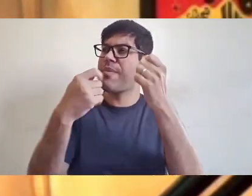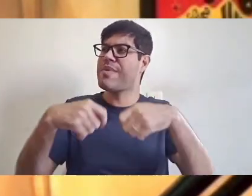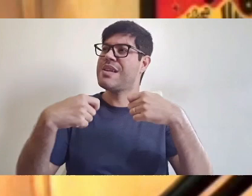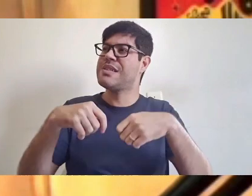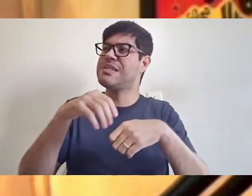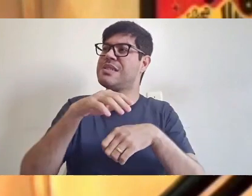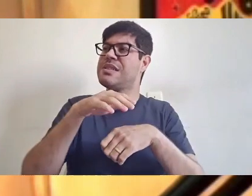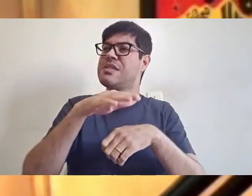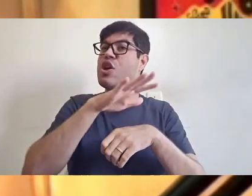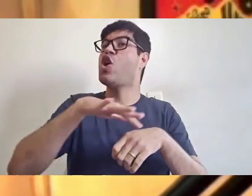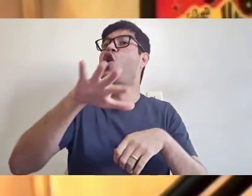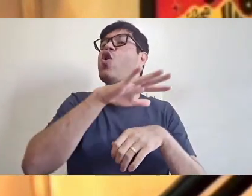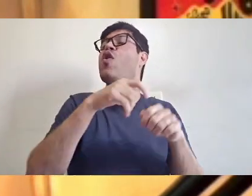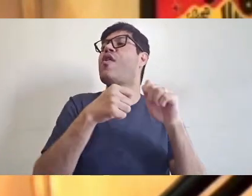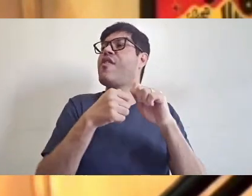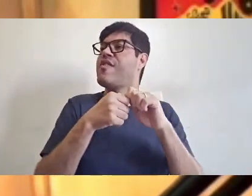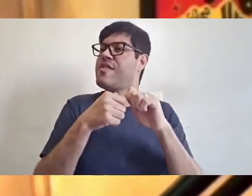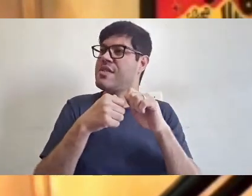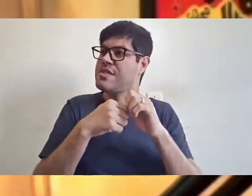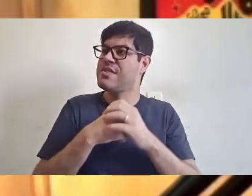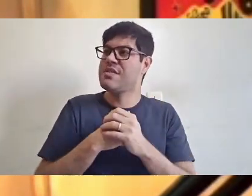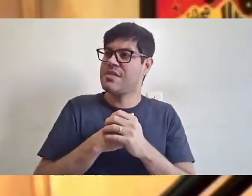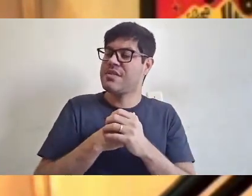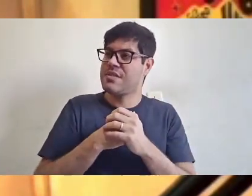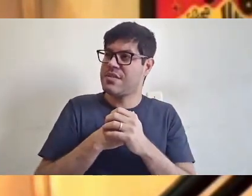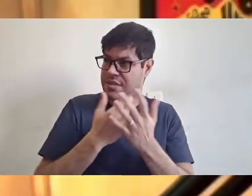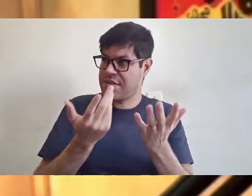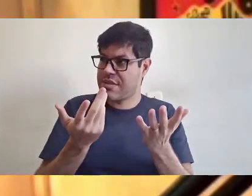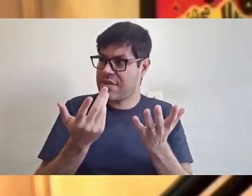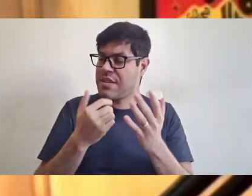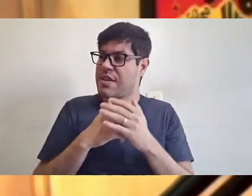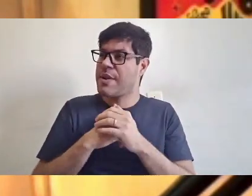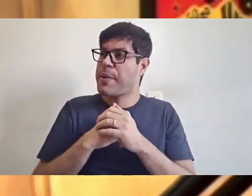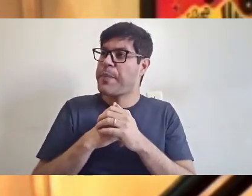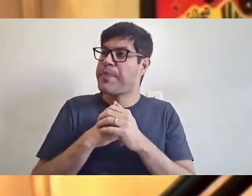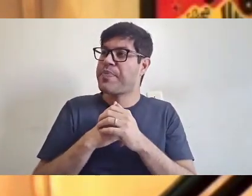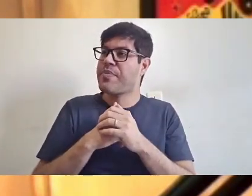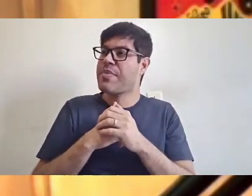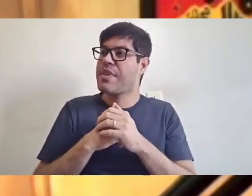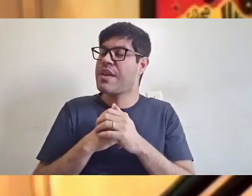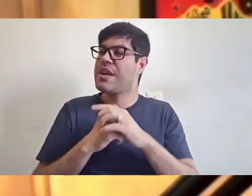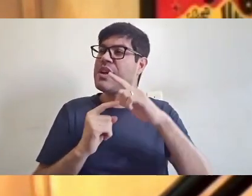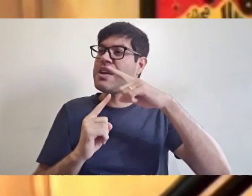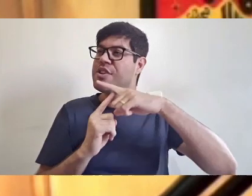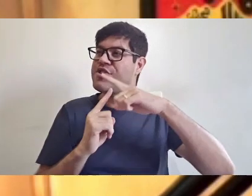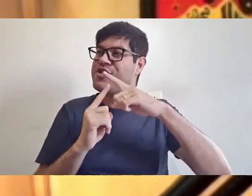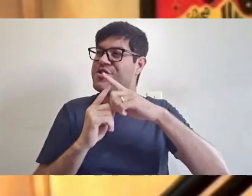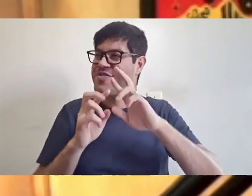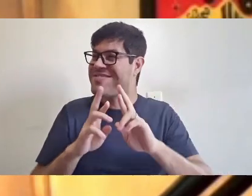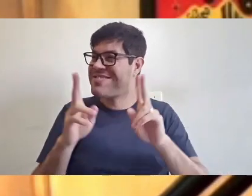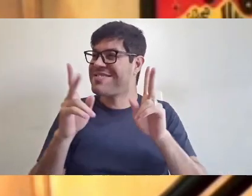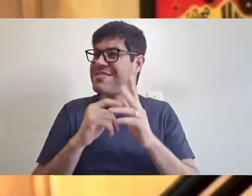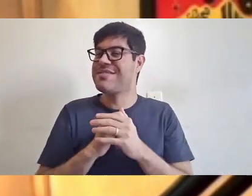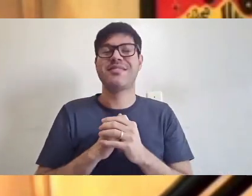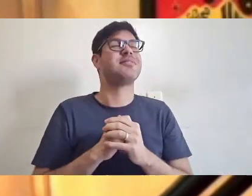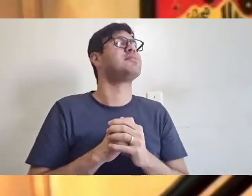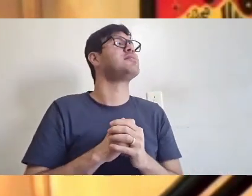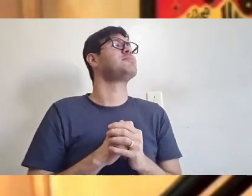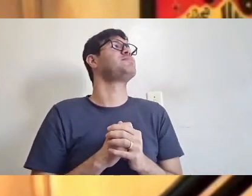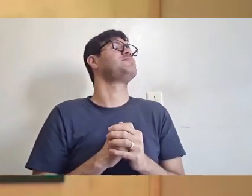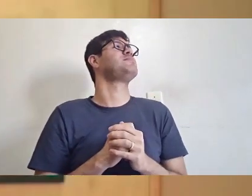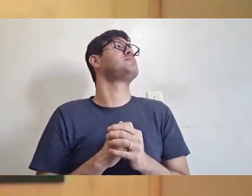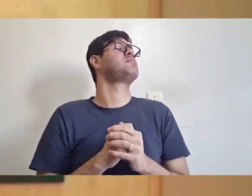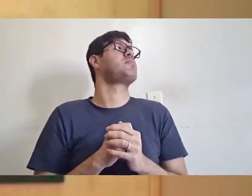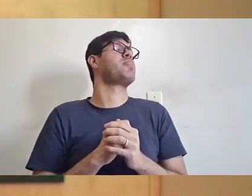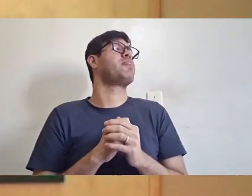feito em Araras. É petit pavé, mosaico português, tipo petit pavé. Exatamente. Eu não sei se isso está